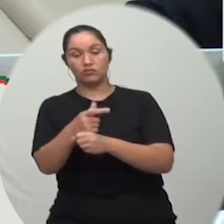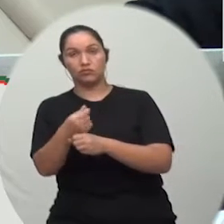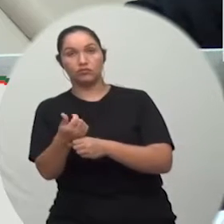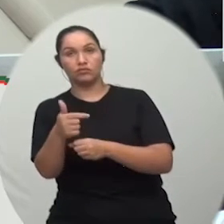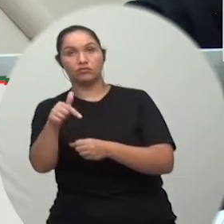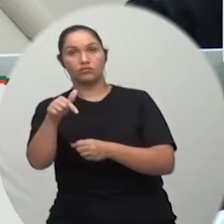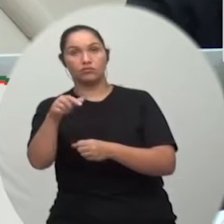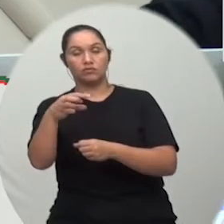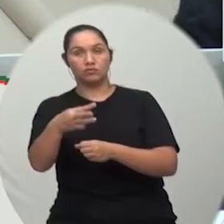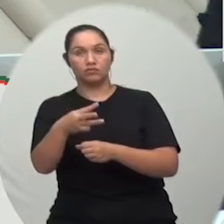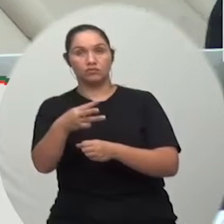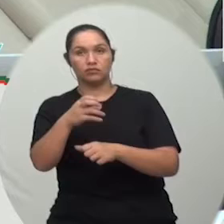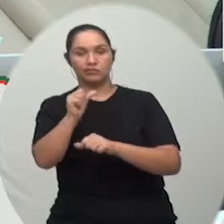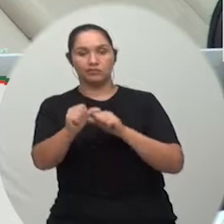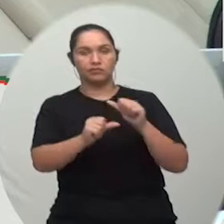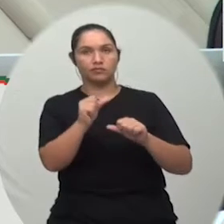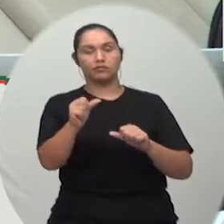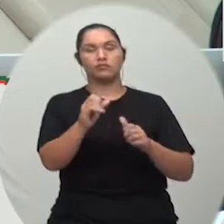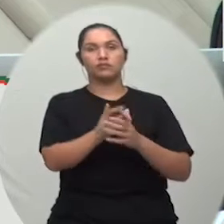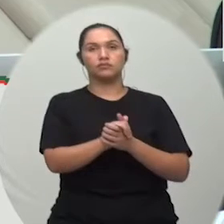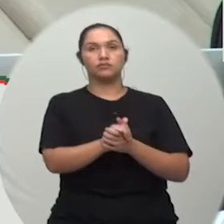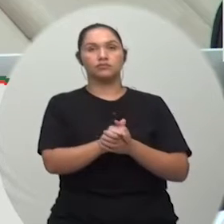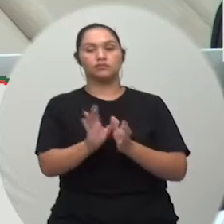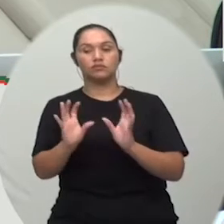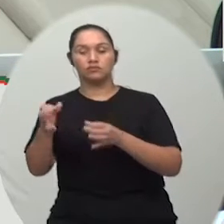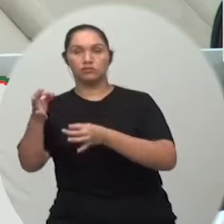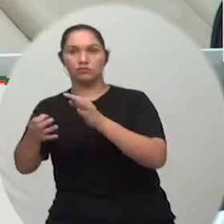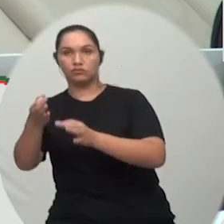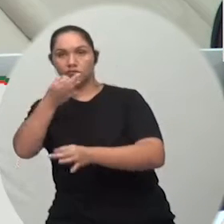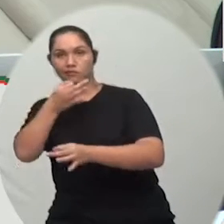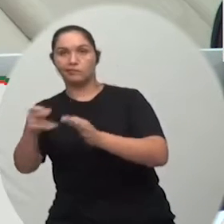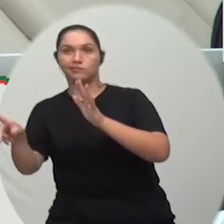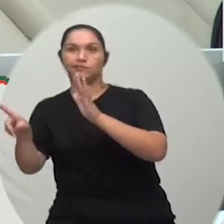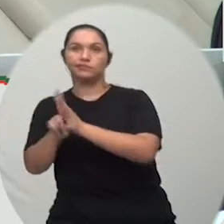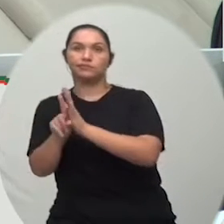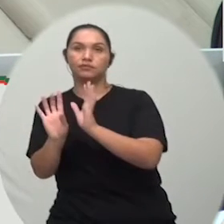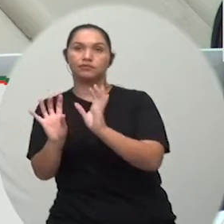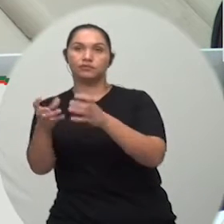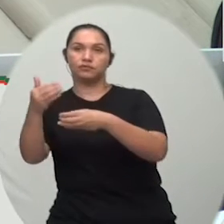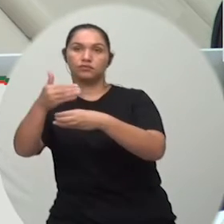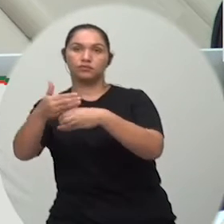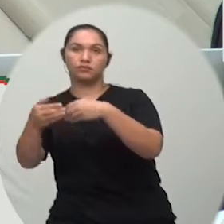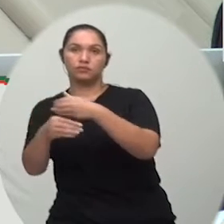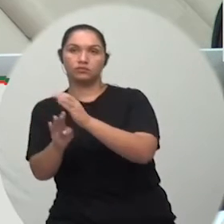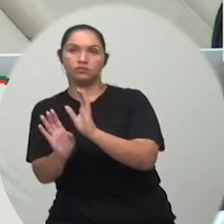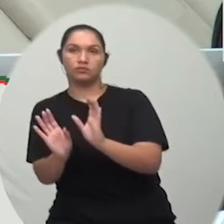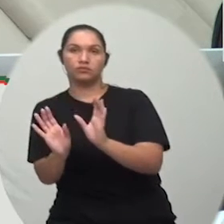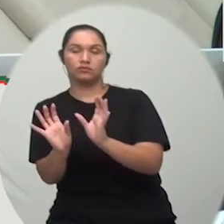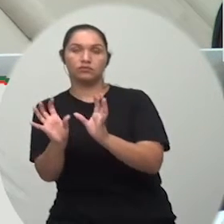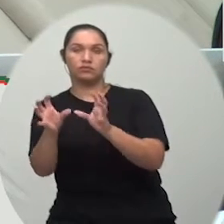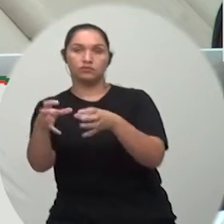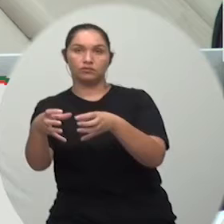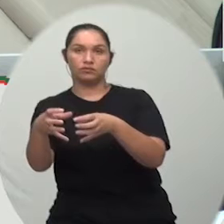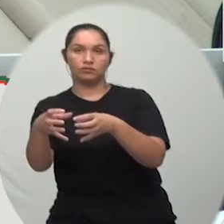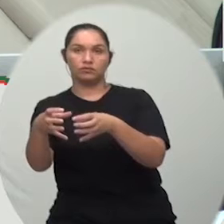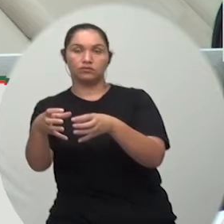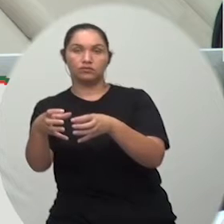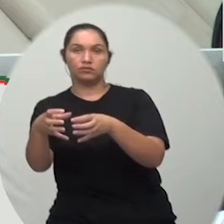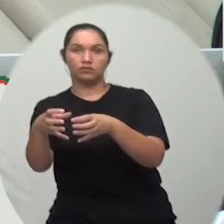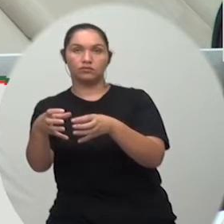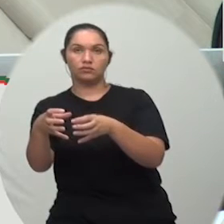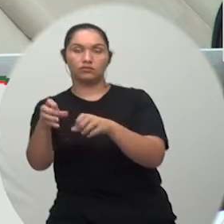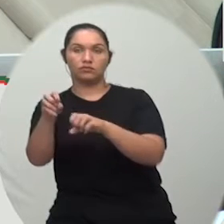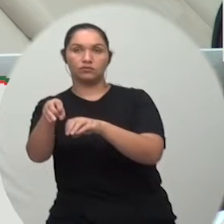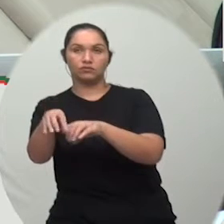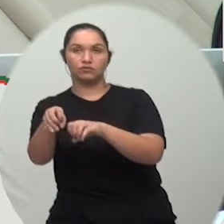6.269/2013 e dá outras providências. A Comissão de Justiça e Redação opinou pela legalidade e constitucionalidade. A Comissão